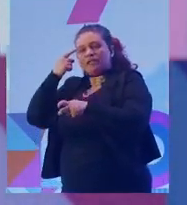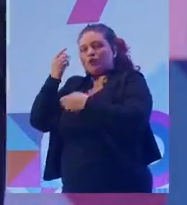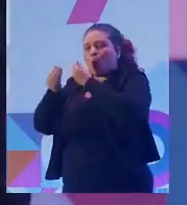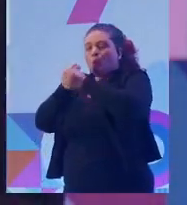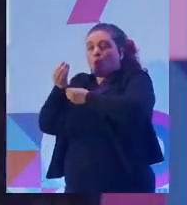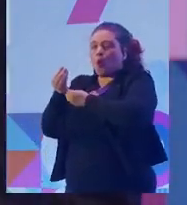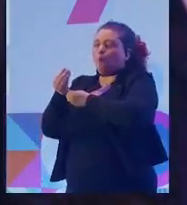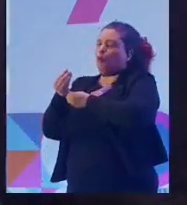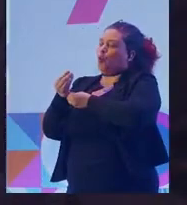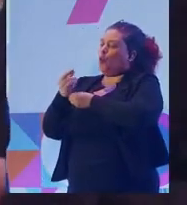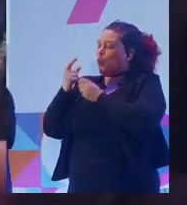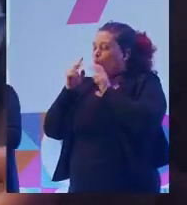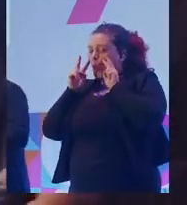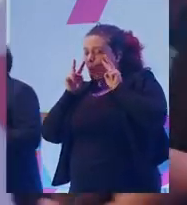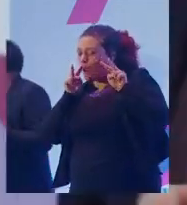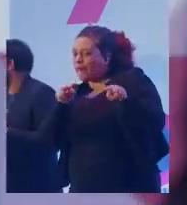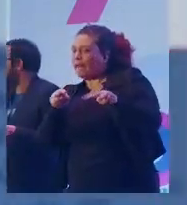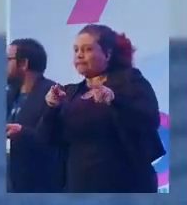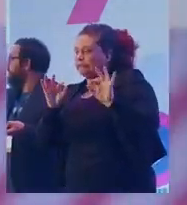eficiente.